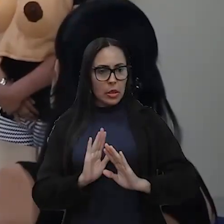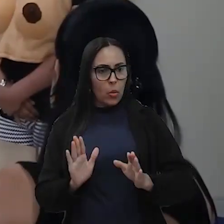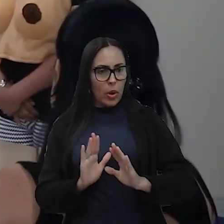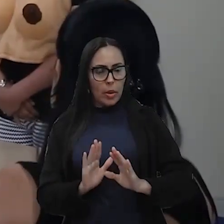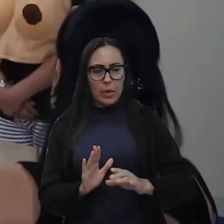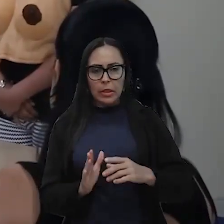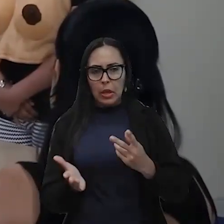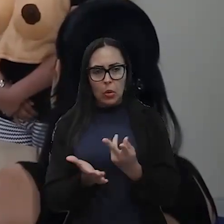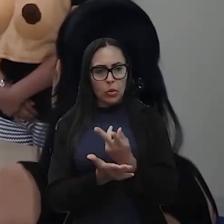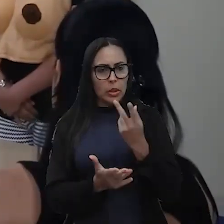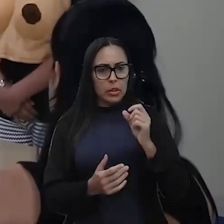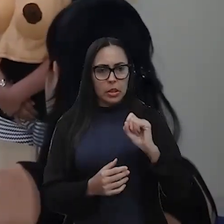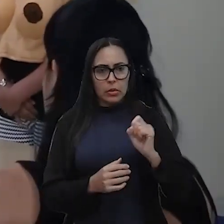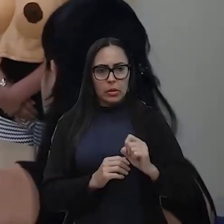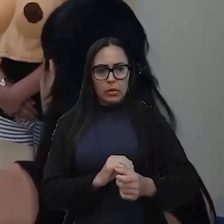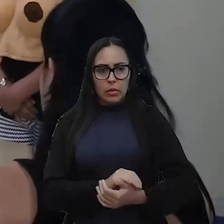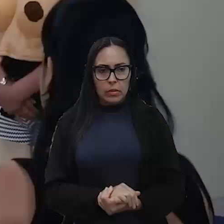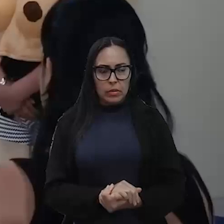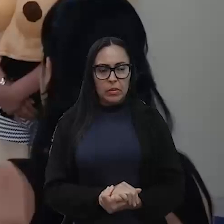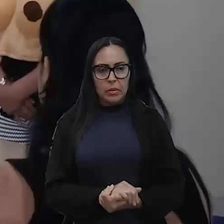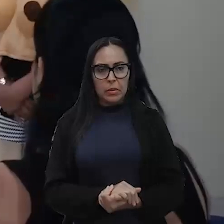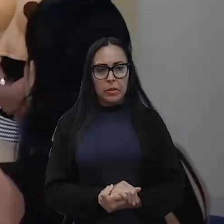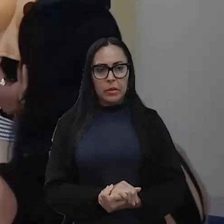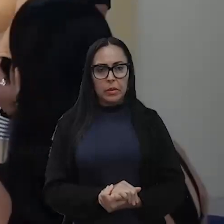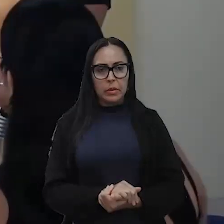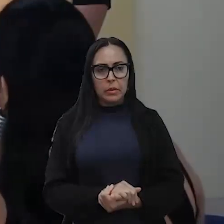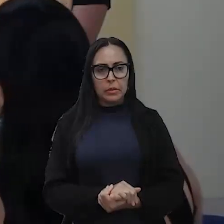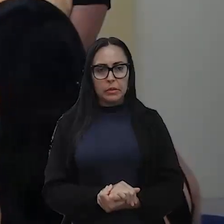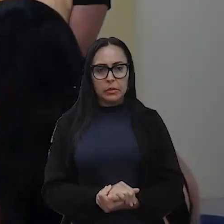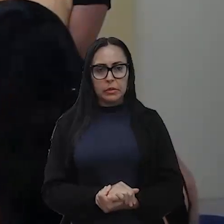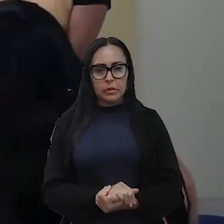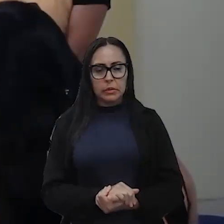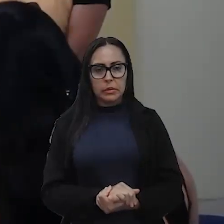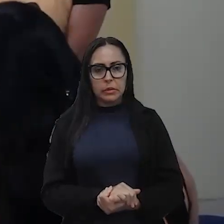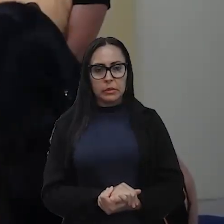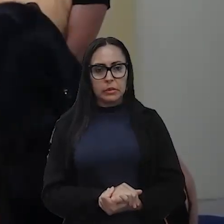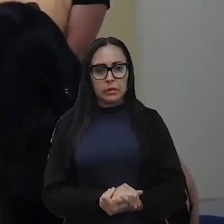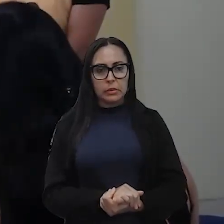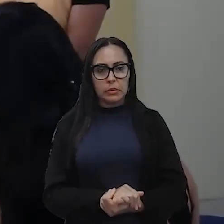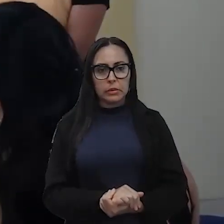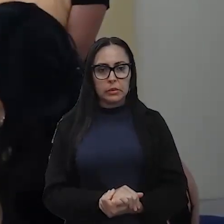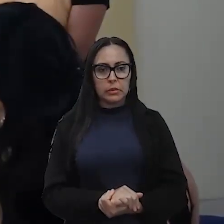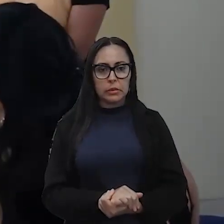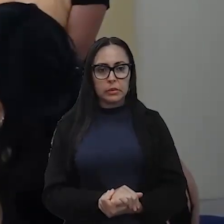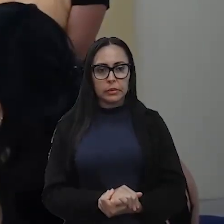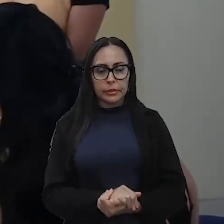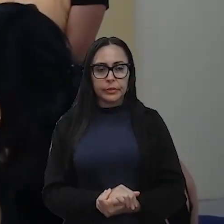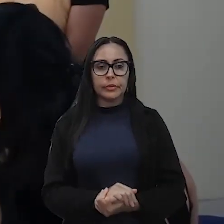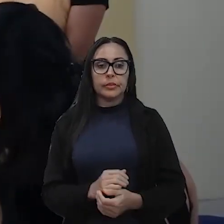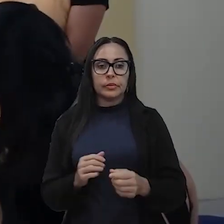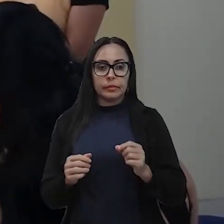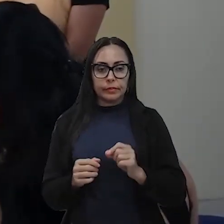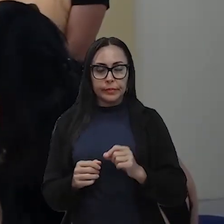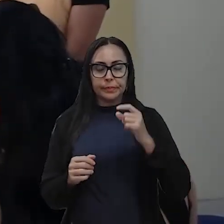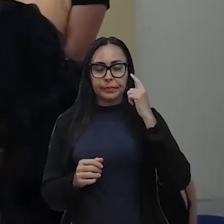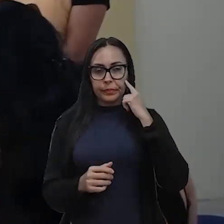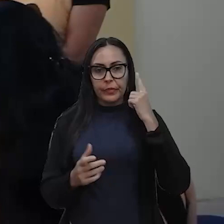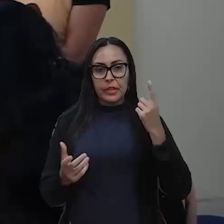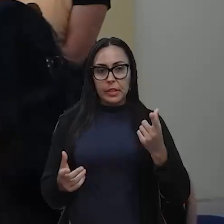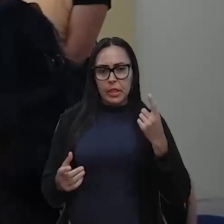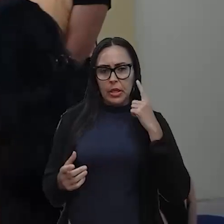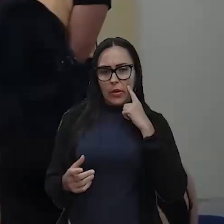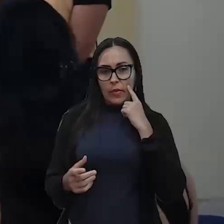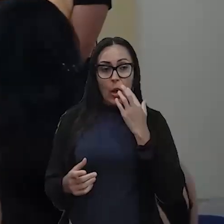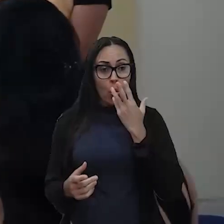tá certo? Que não é muito comum, né, esse negócio. Mas enfim, faz a expressão. Se tiver coloração amarelo